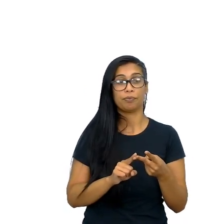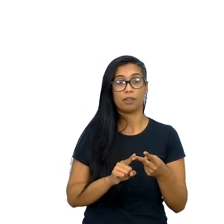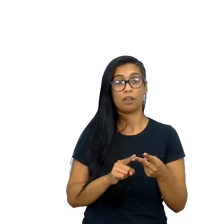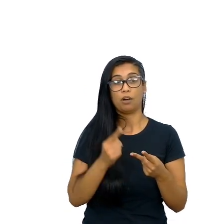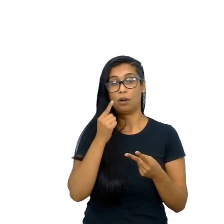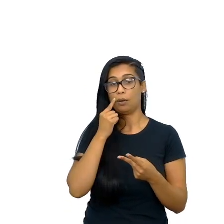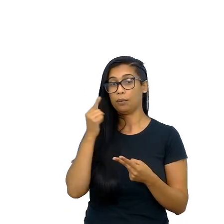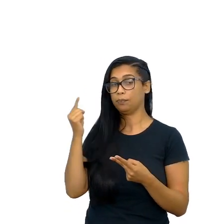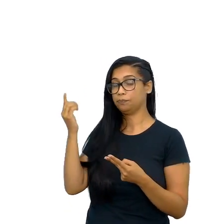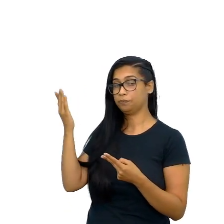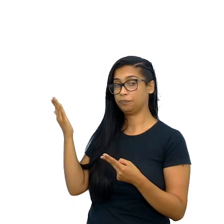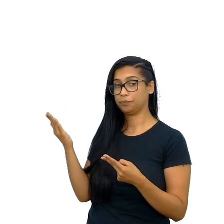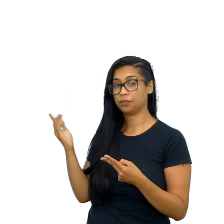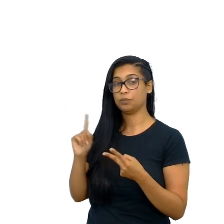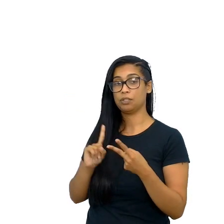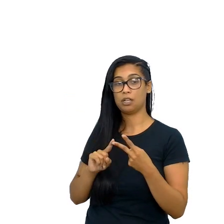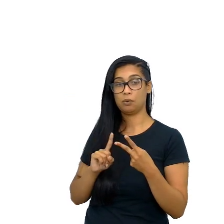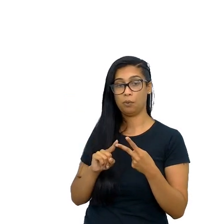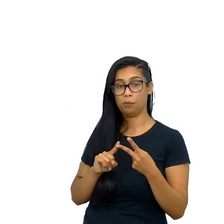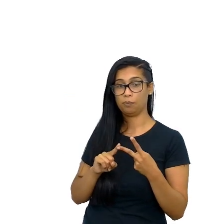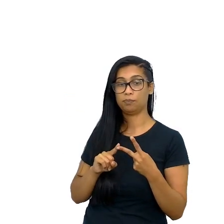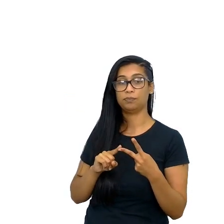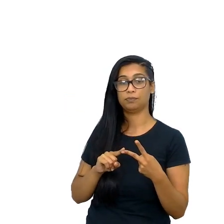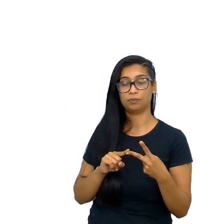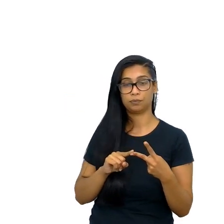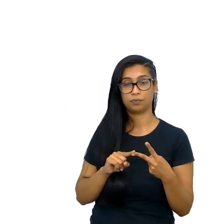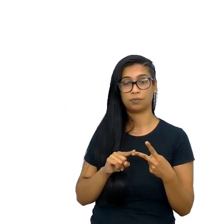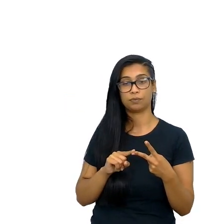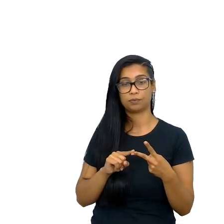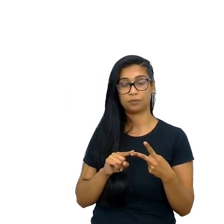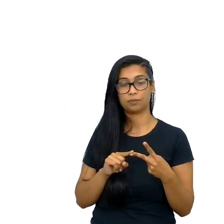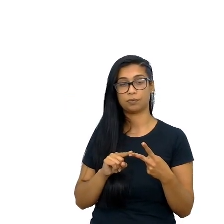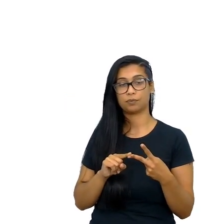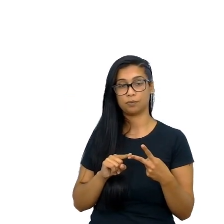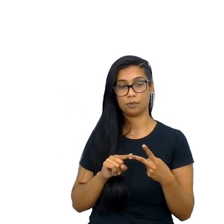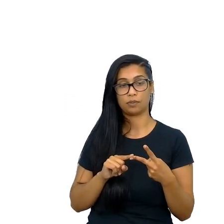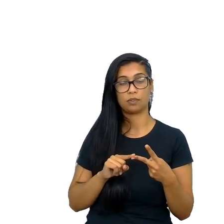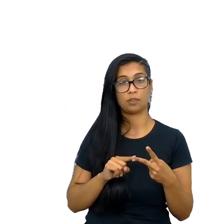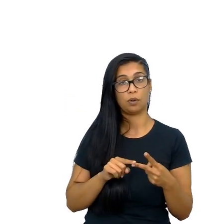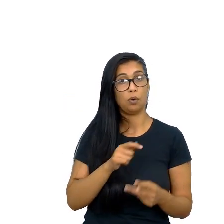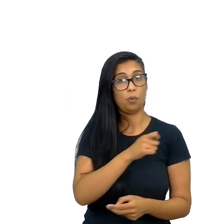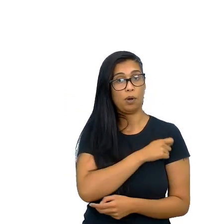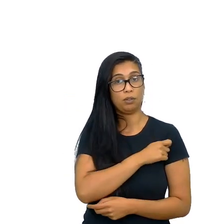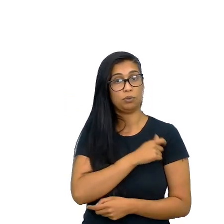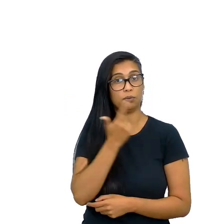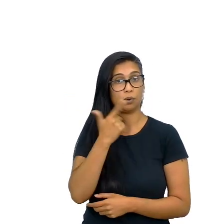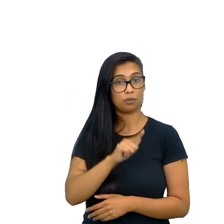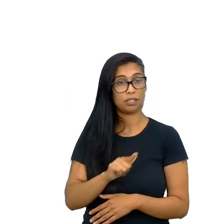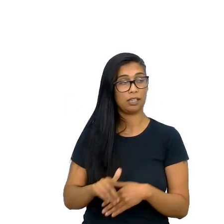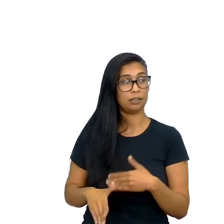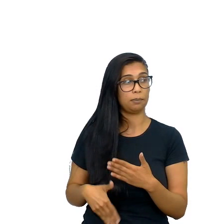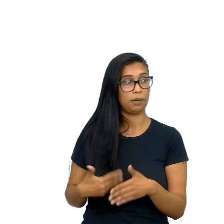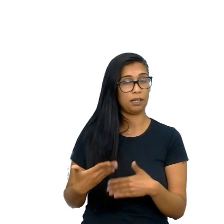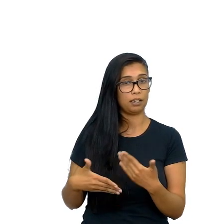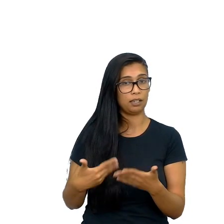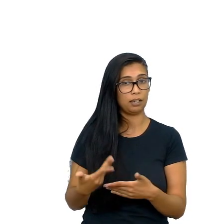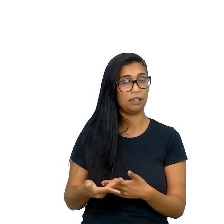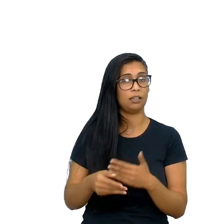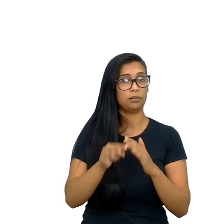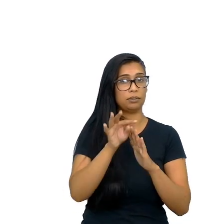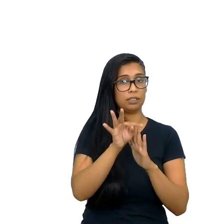recursos persuasivos, e o processamento do texto é quando o estudante vai produzir os textos, se ele